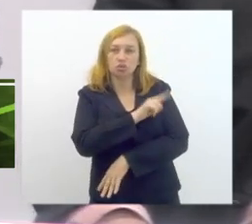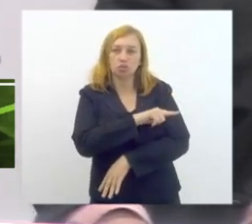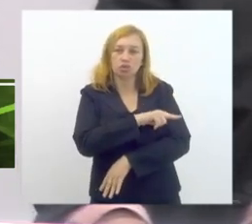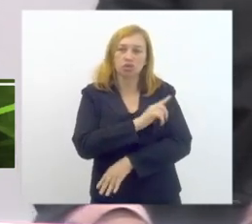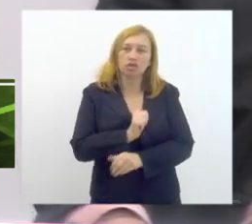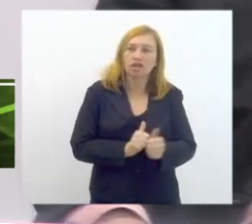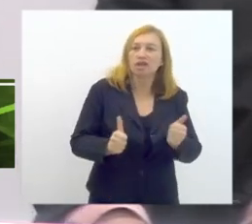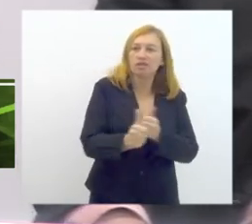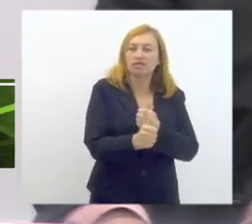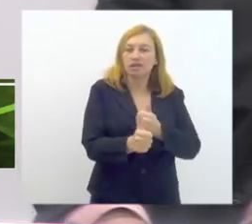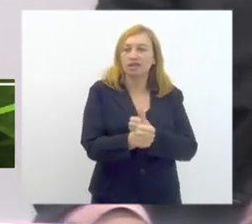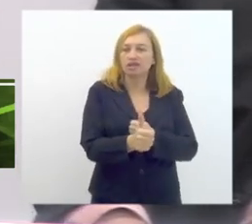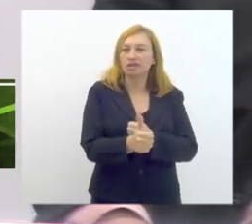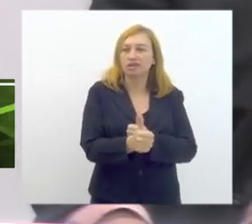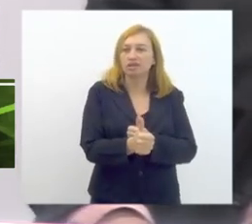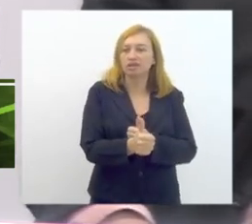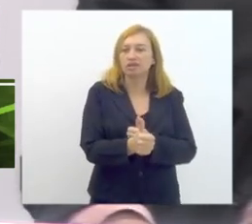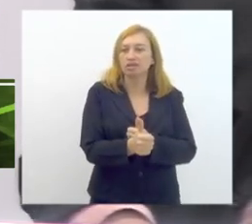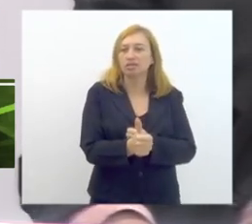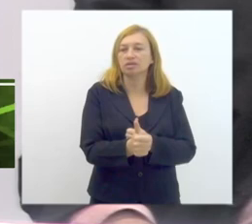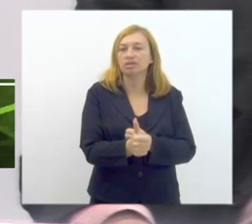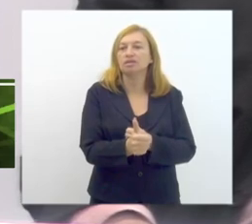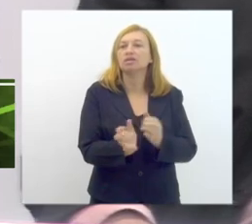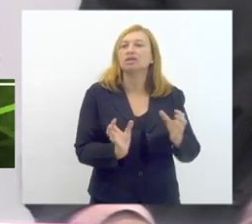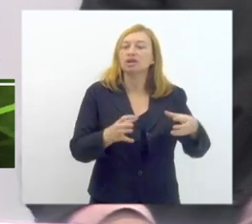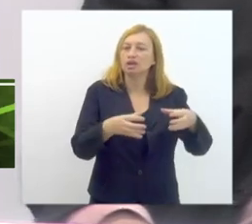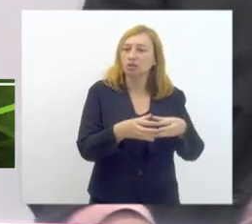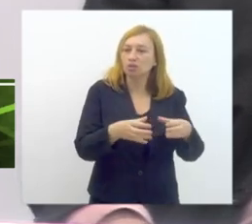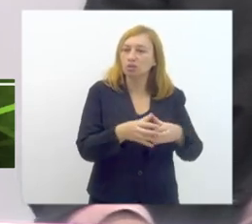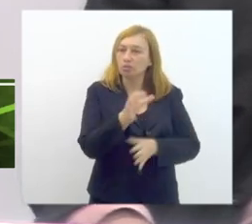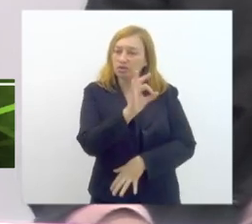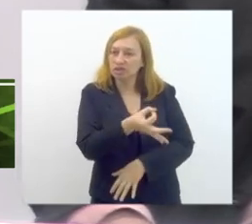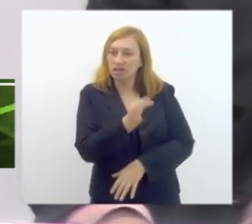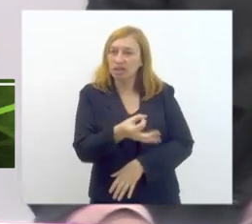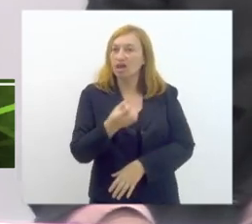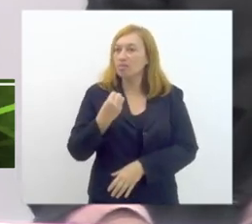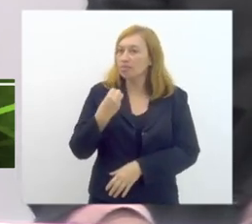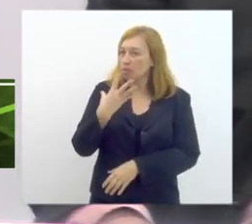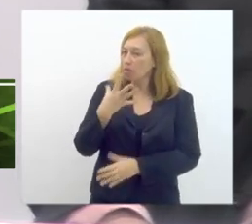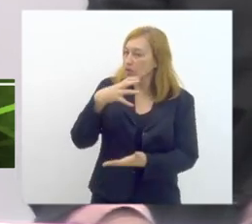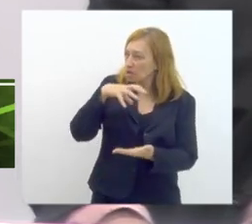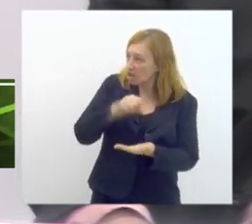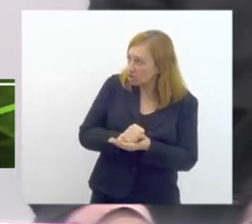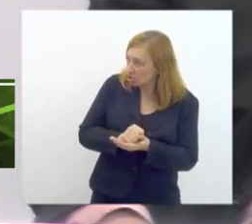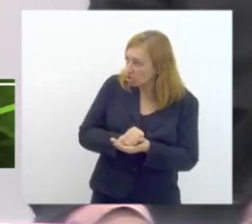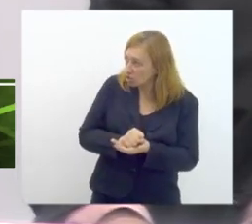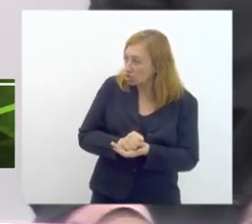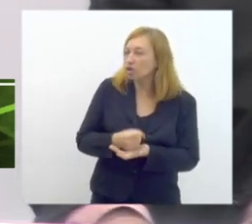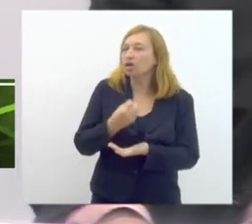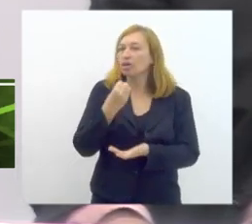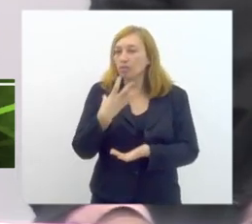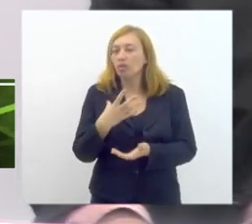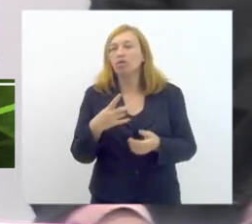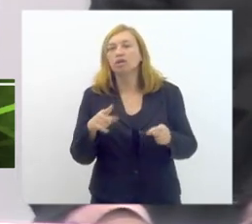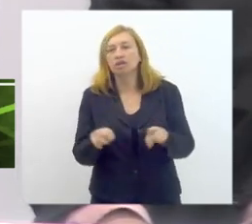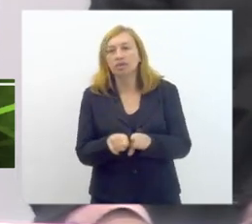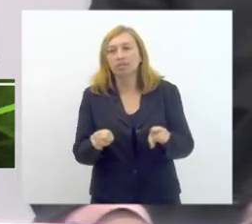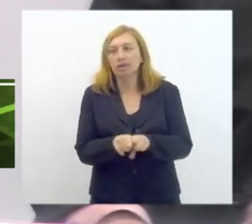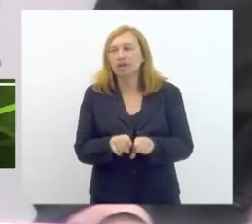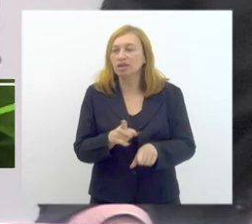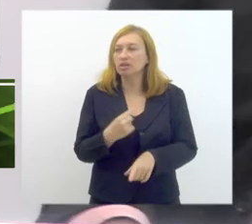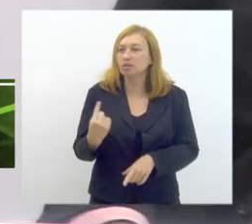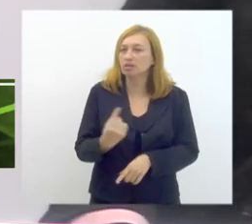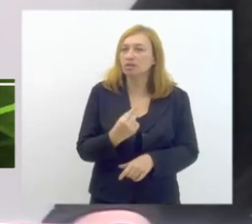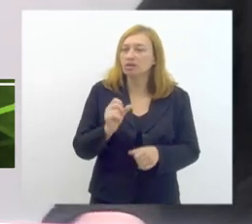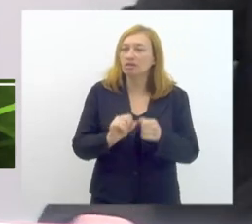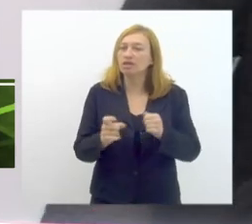à frente daquele consórcio específico. Então, é bom que se registre, né? É bom que a gente também